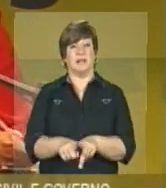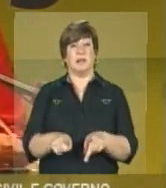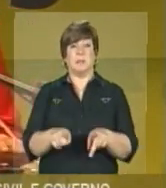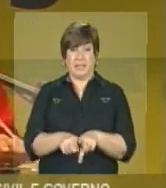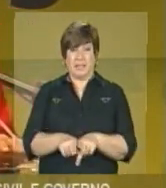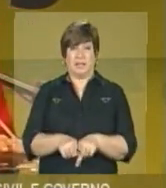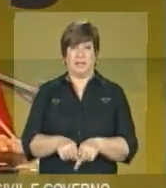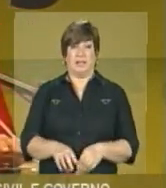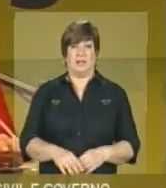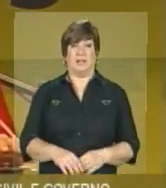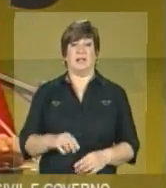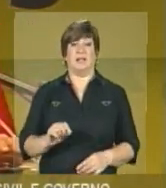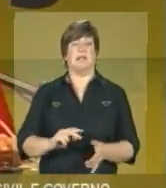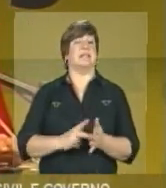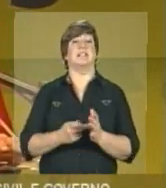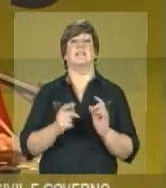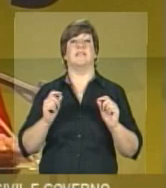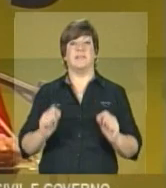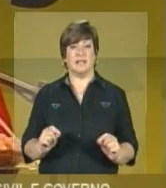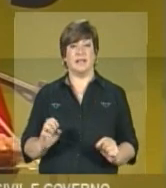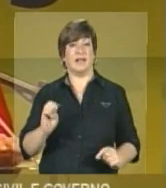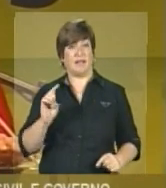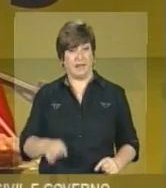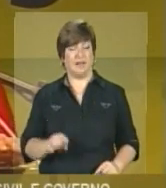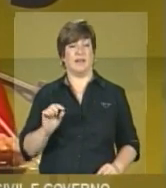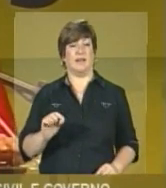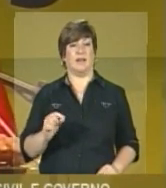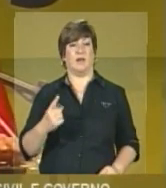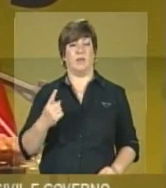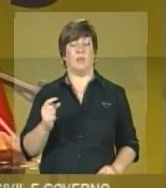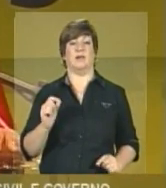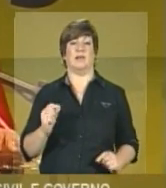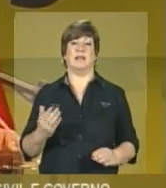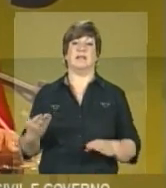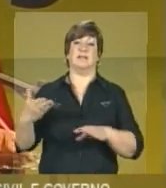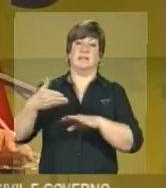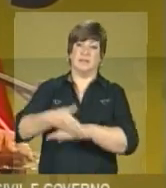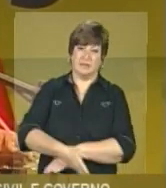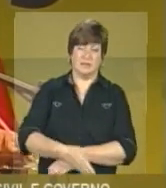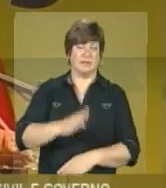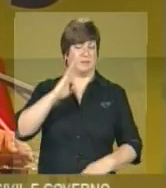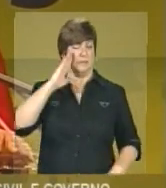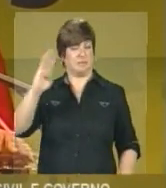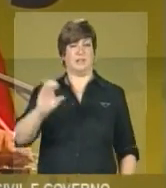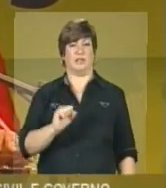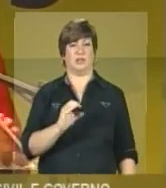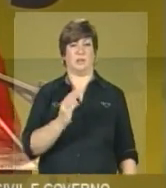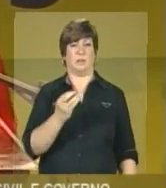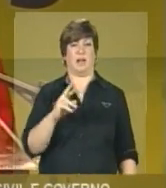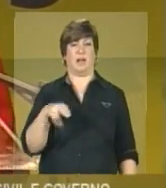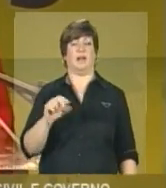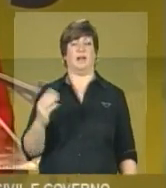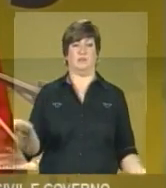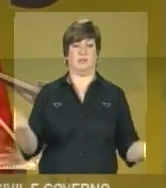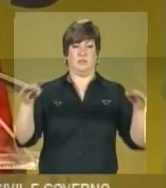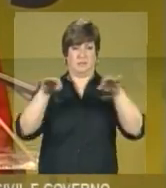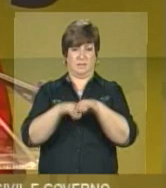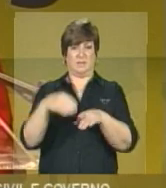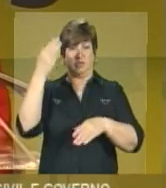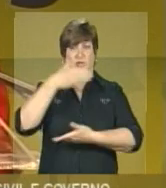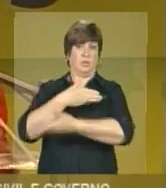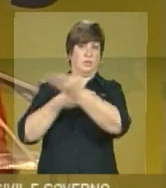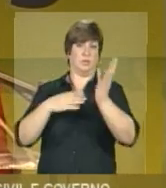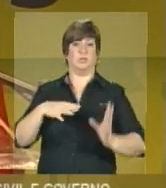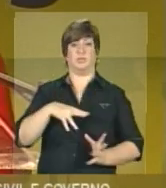Finalmente, significa uma inserção soberana e competitiva no